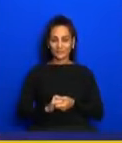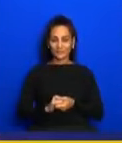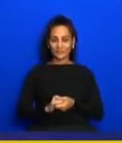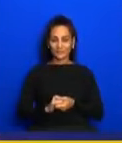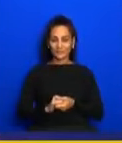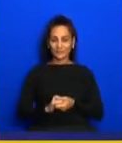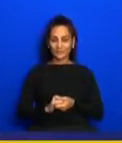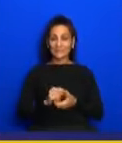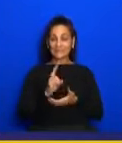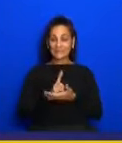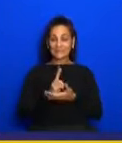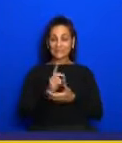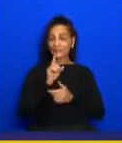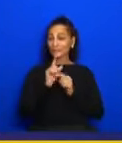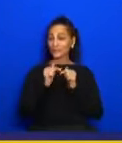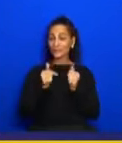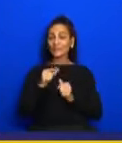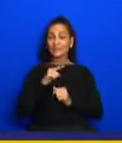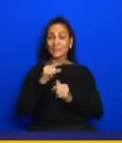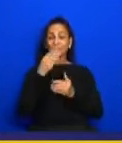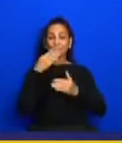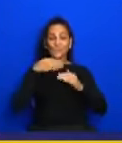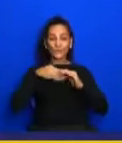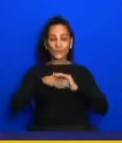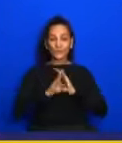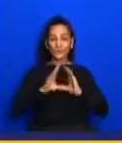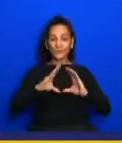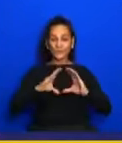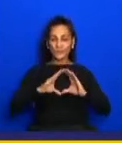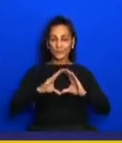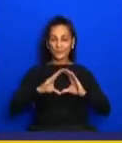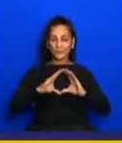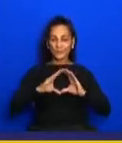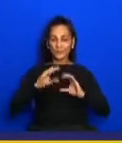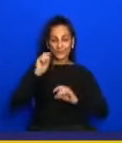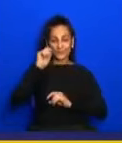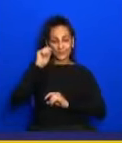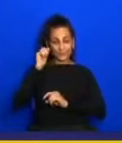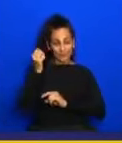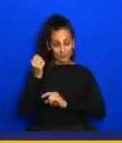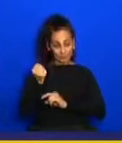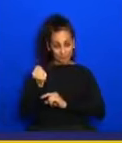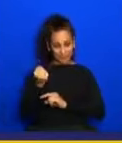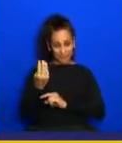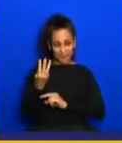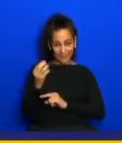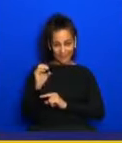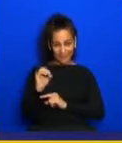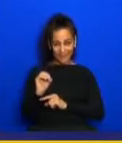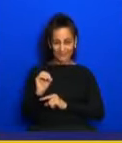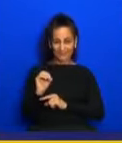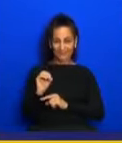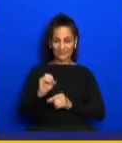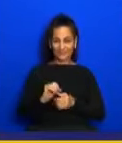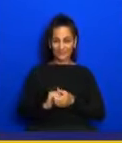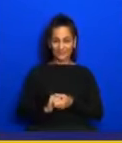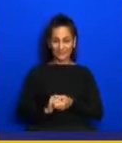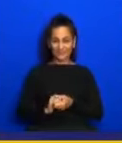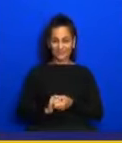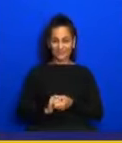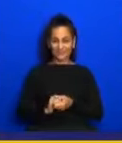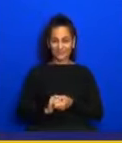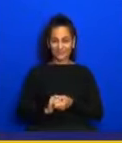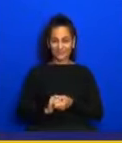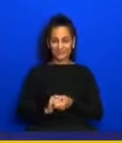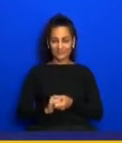29. Na sequência do dia de sorte tem time mania. Bola branca número 30. Branca 30.